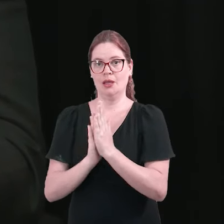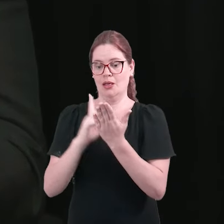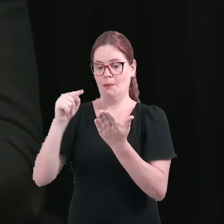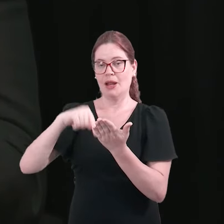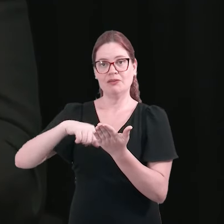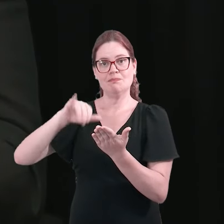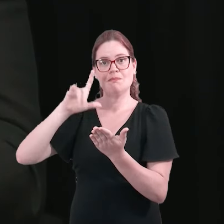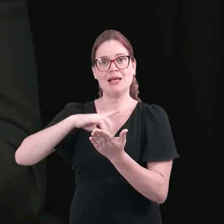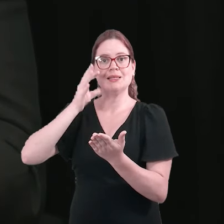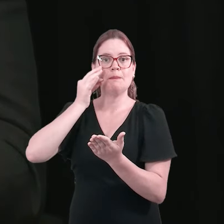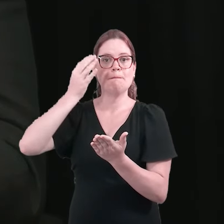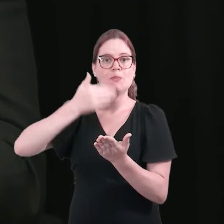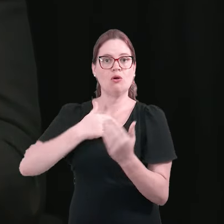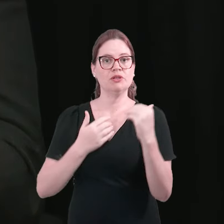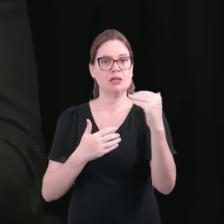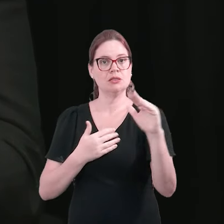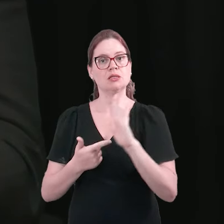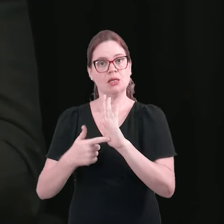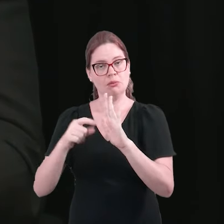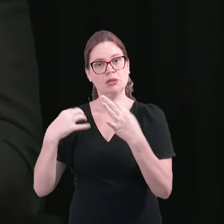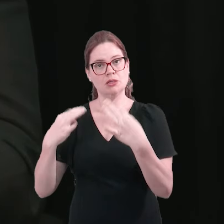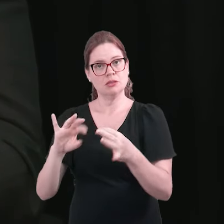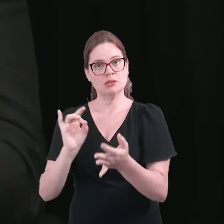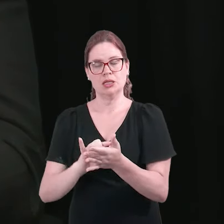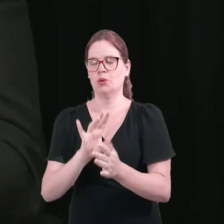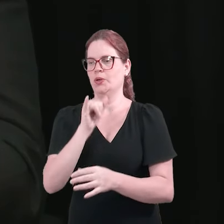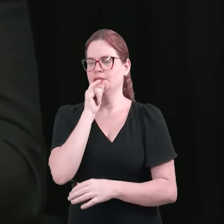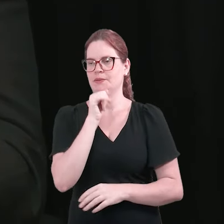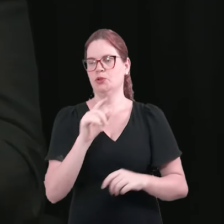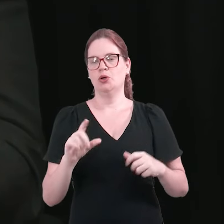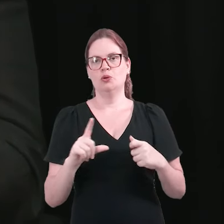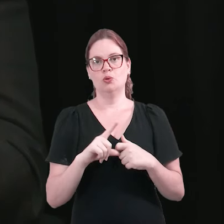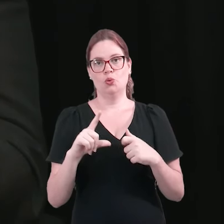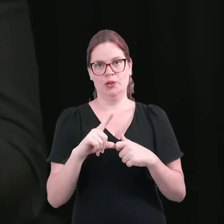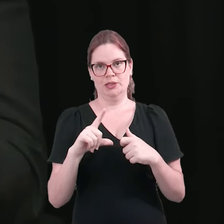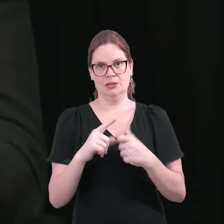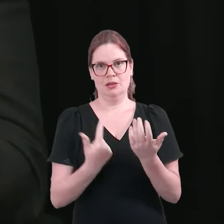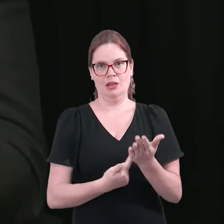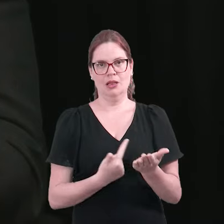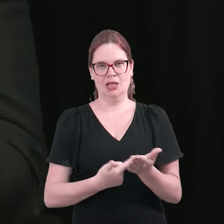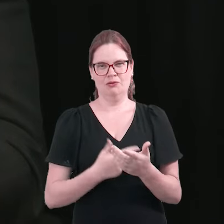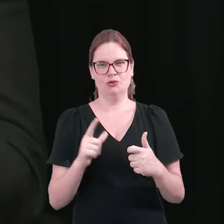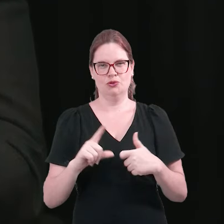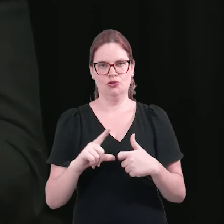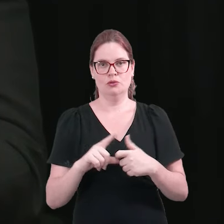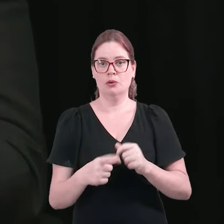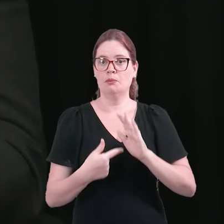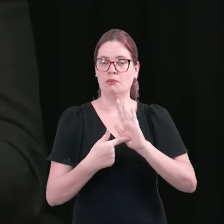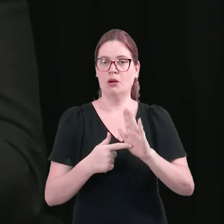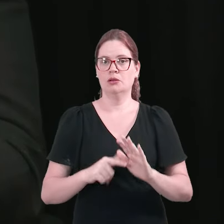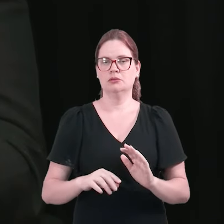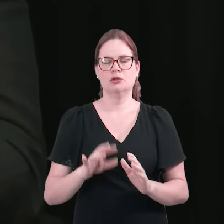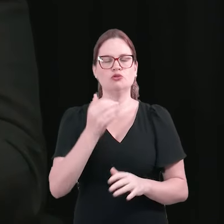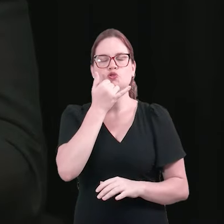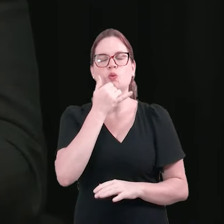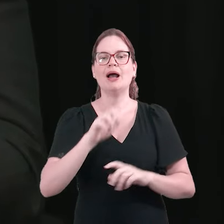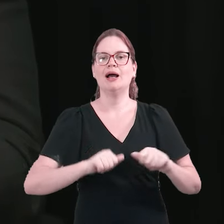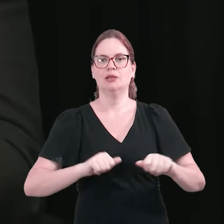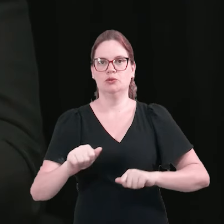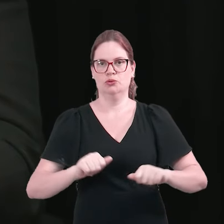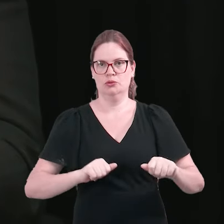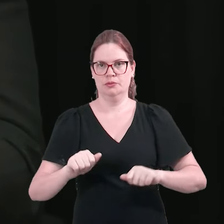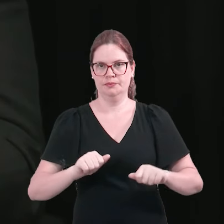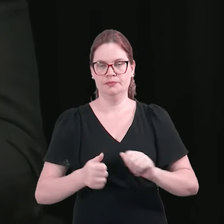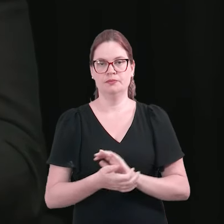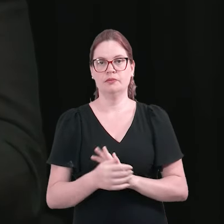qualquer outro escrito antigo, né? Quando você vai pegar, por exemplo, o livro de Lucas tem fatos, o livro de Lucas não, o